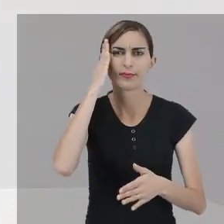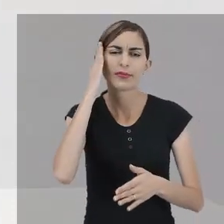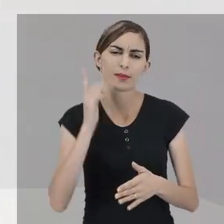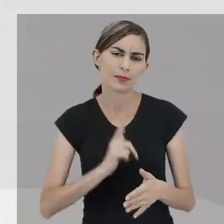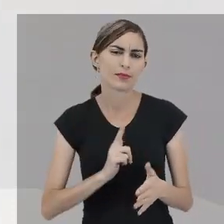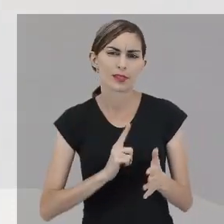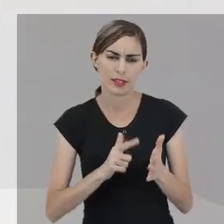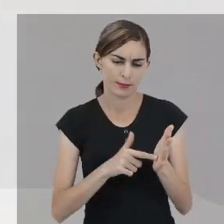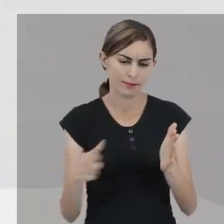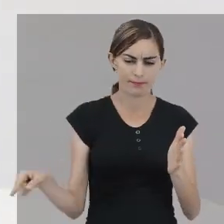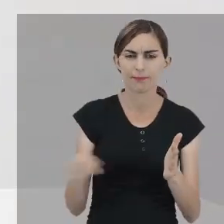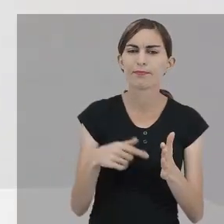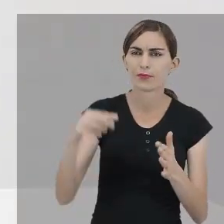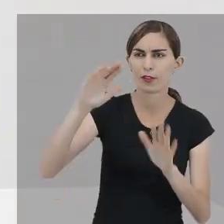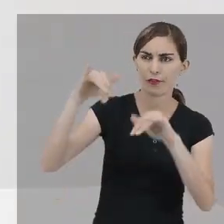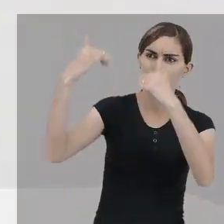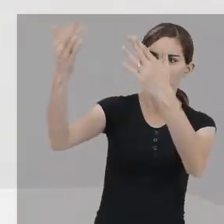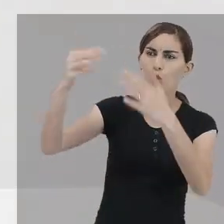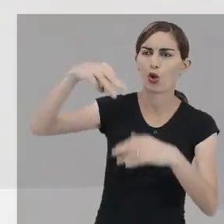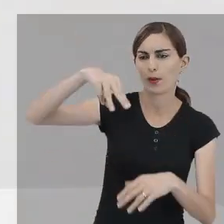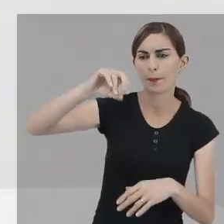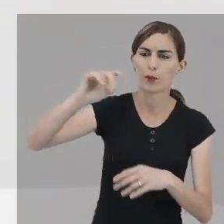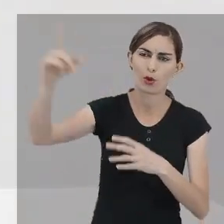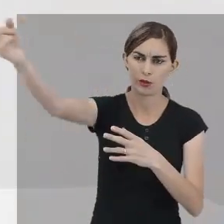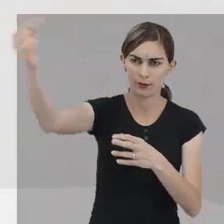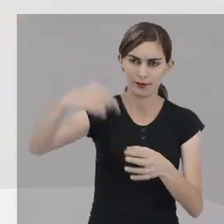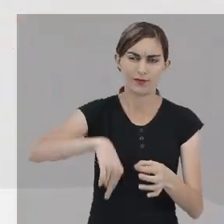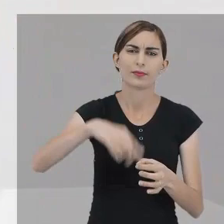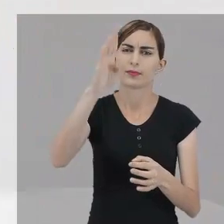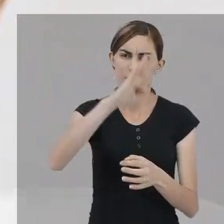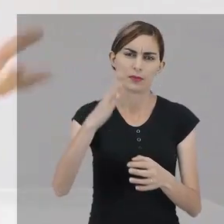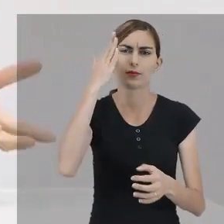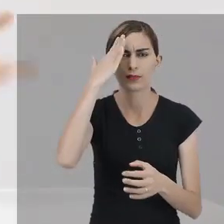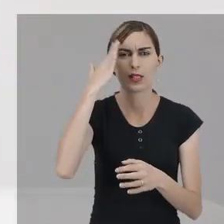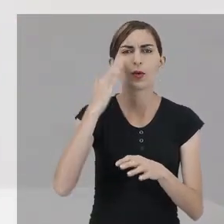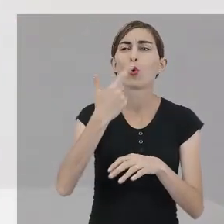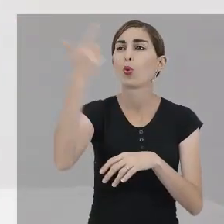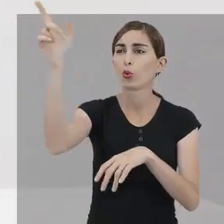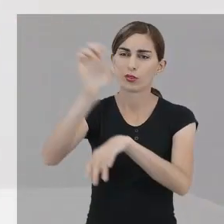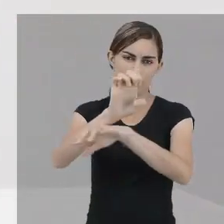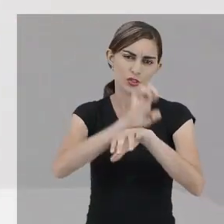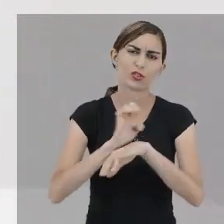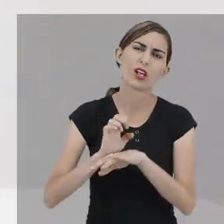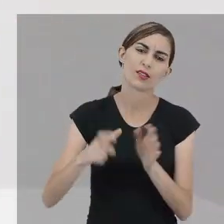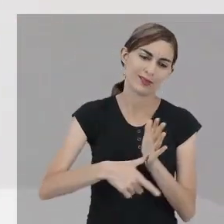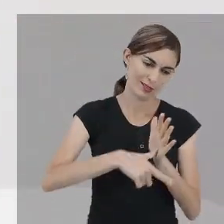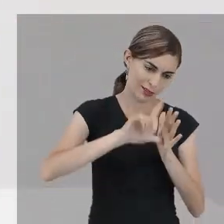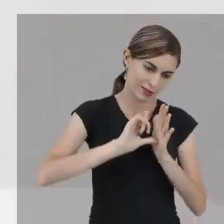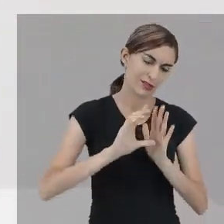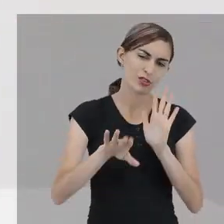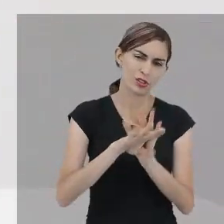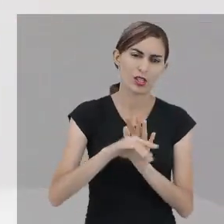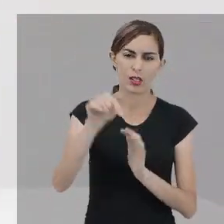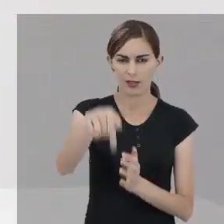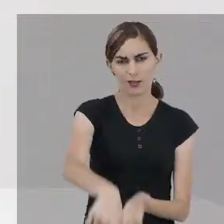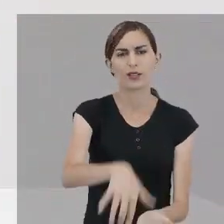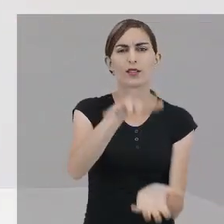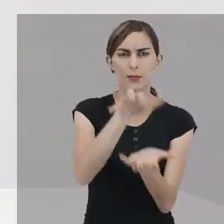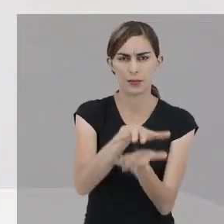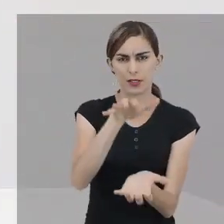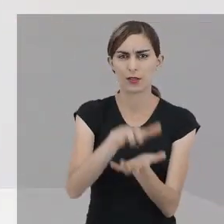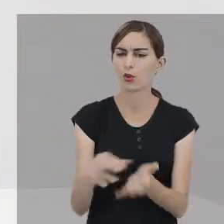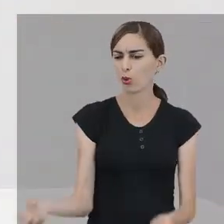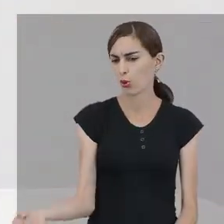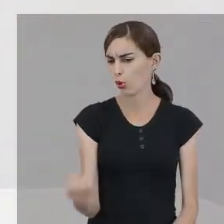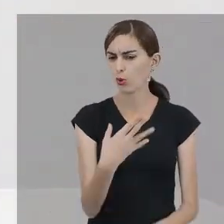que é praticada lá fora chegar aqui. E a gente sabe que em outros estados chegou bem antes, mas aqui em